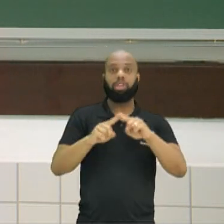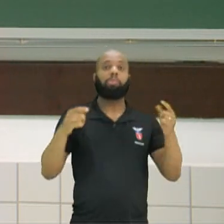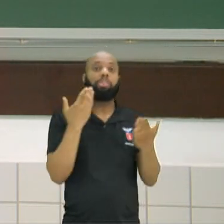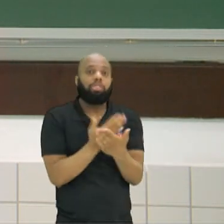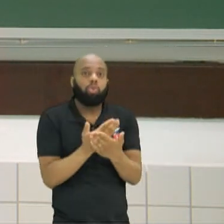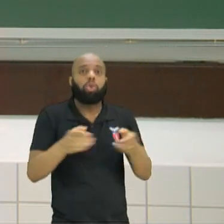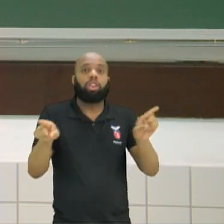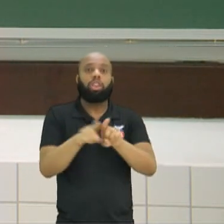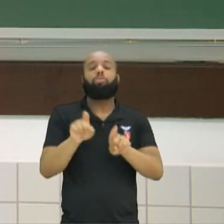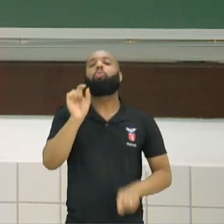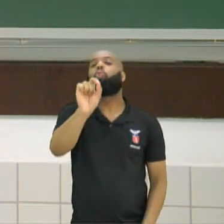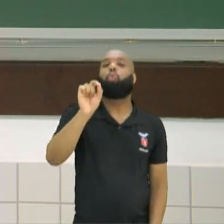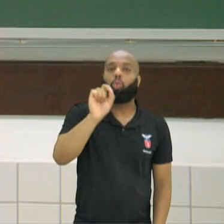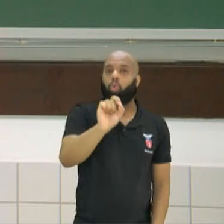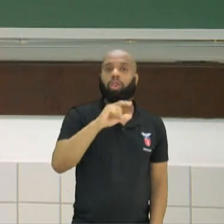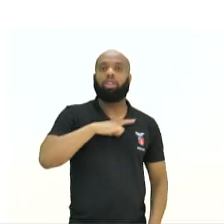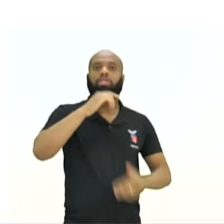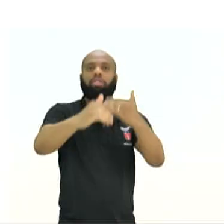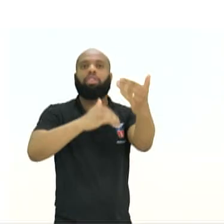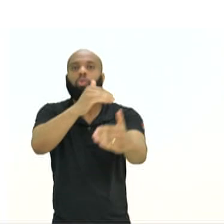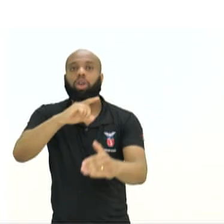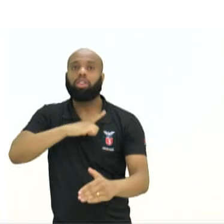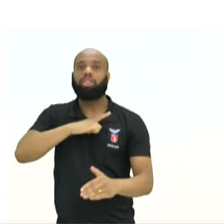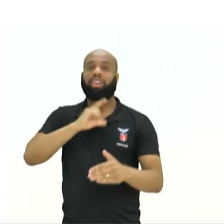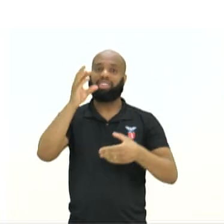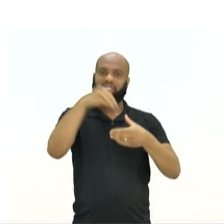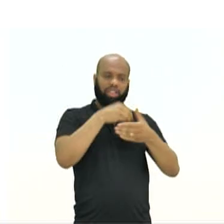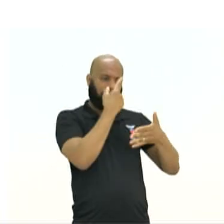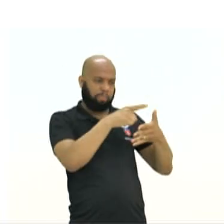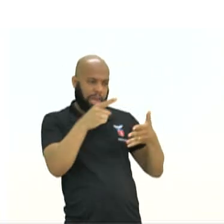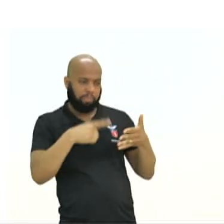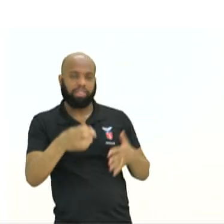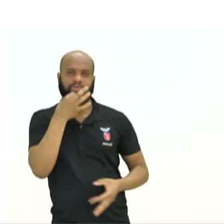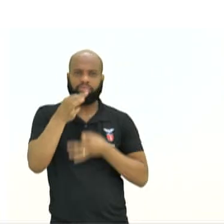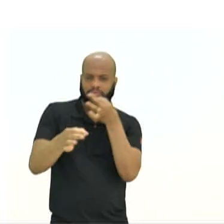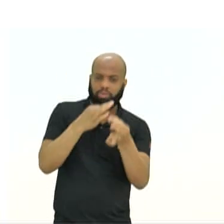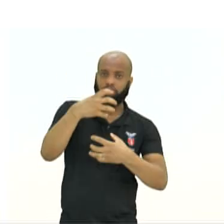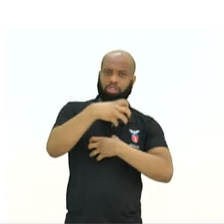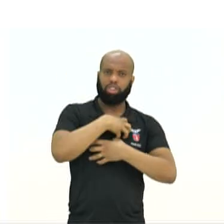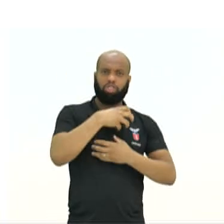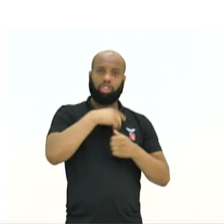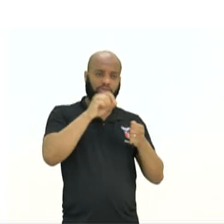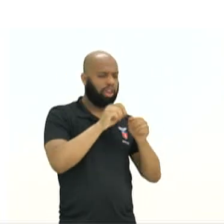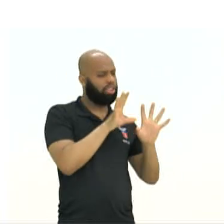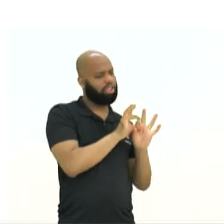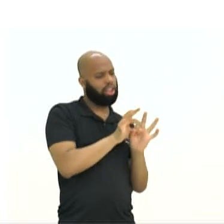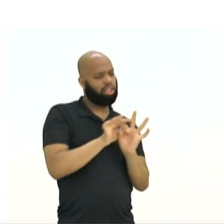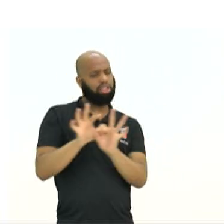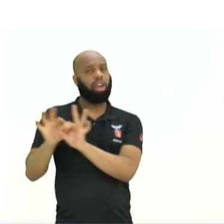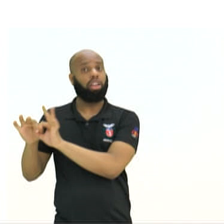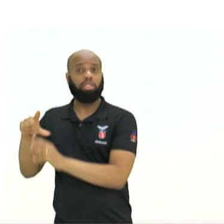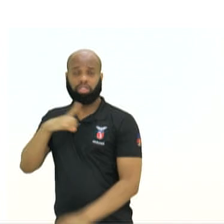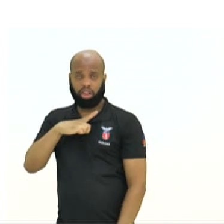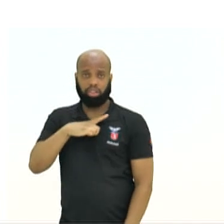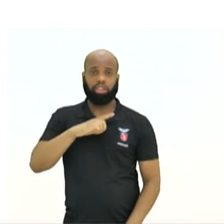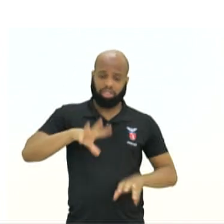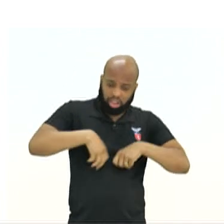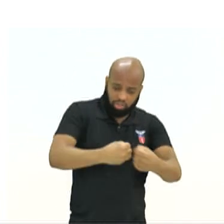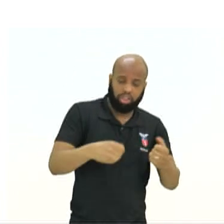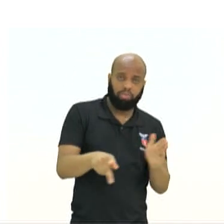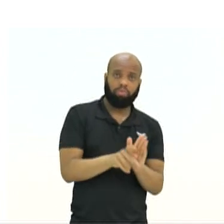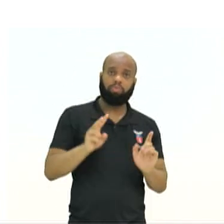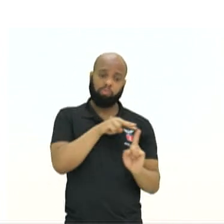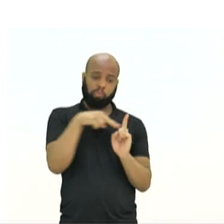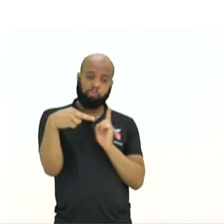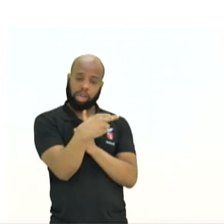também nas aulas anteriores que o desenvolvimento é composto por argumentos construídos de forma coerente e coesa, em defesa de um